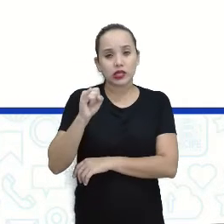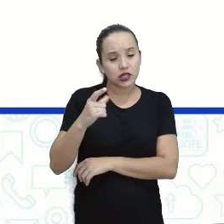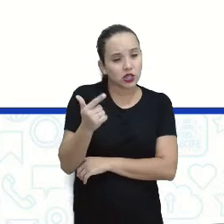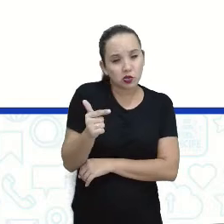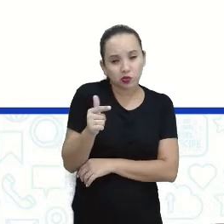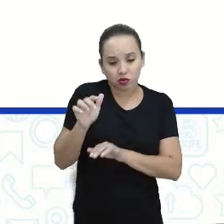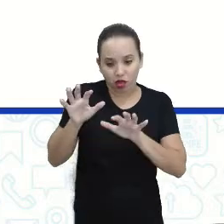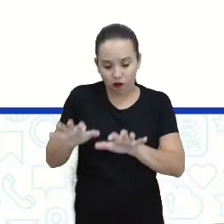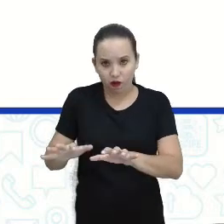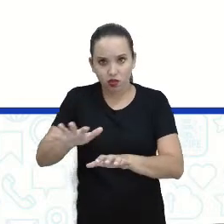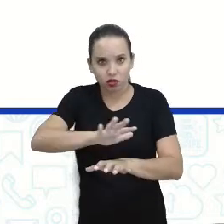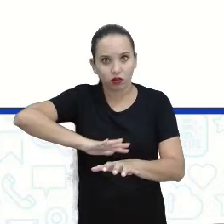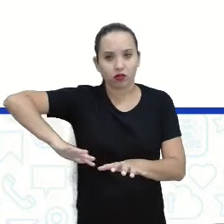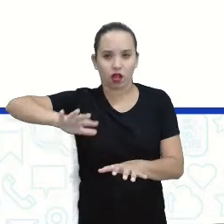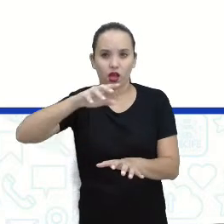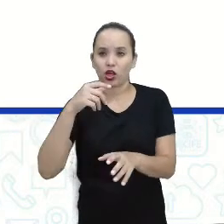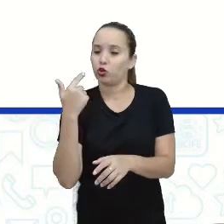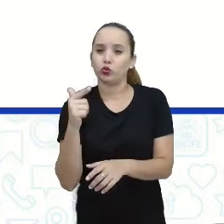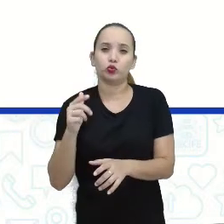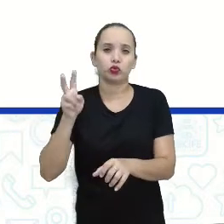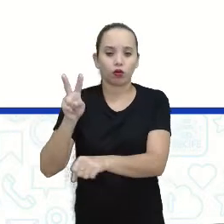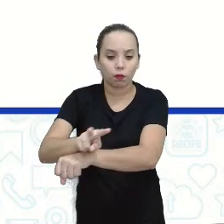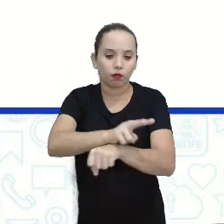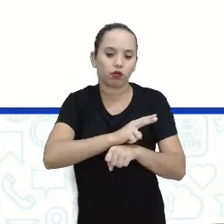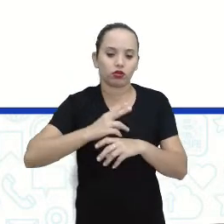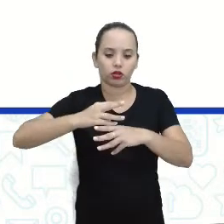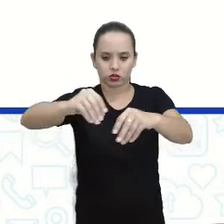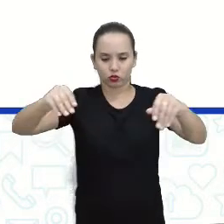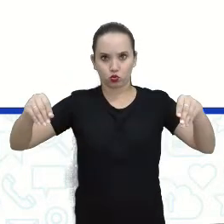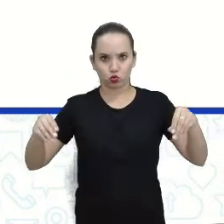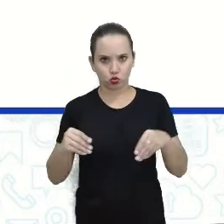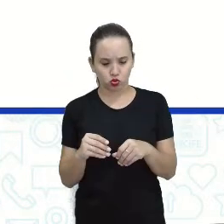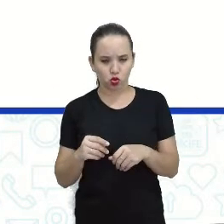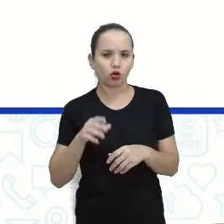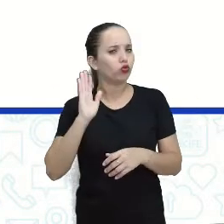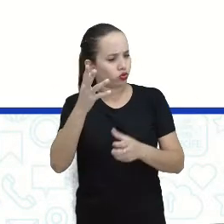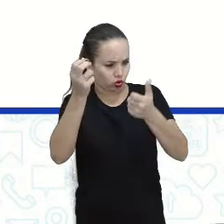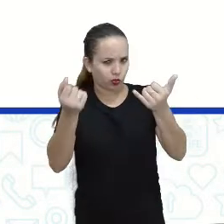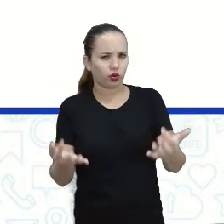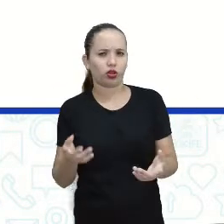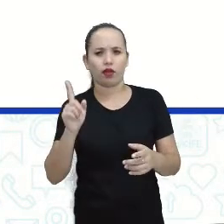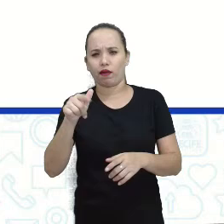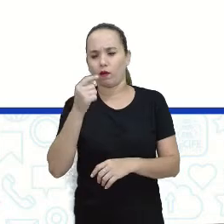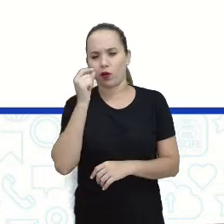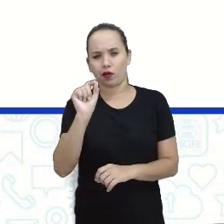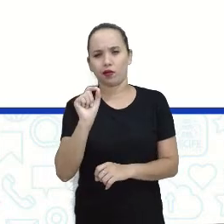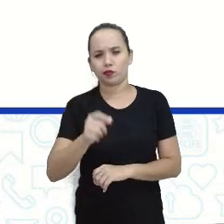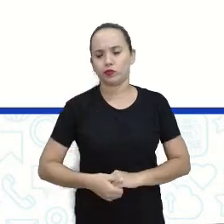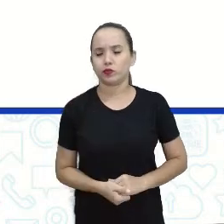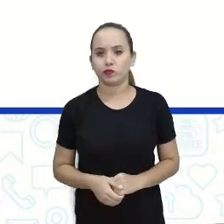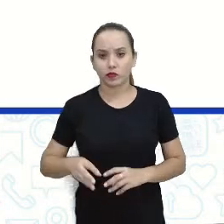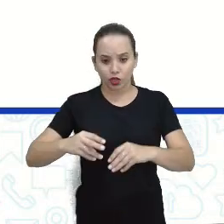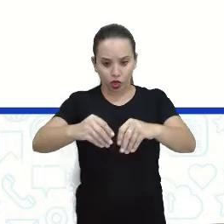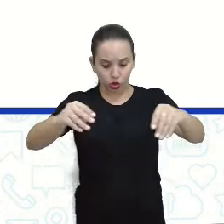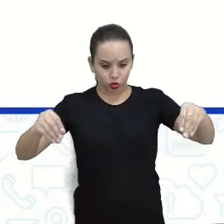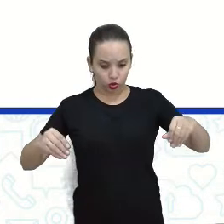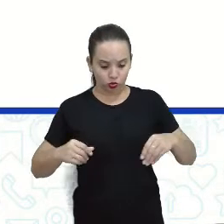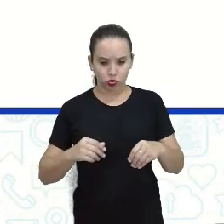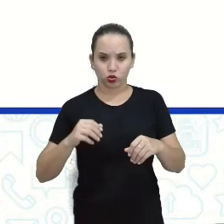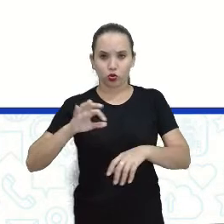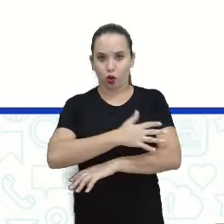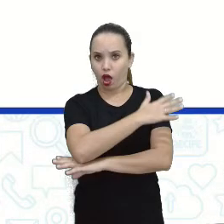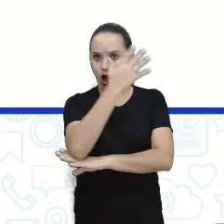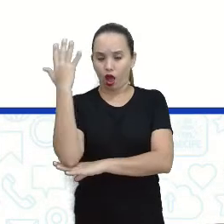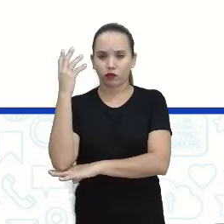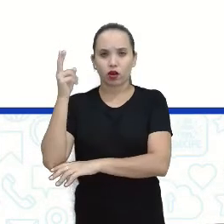que não há proteção para o solo, né? Como eu falei para vocês, gente, ó, um solo, além de proteger a água ali do